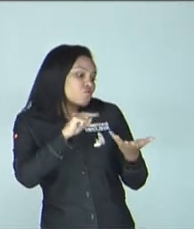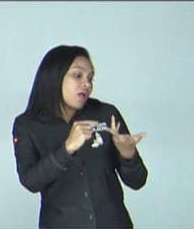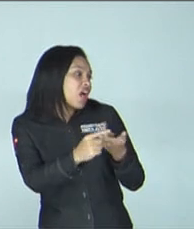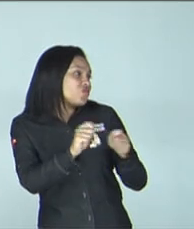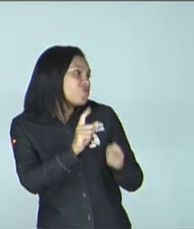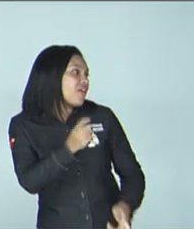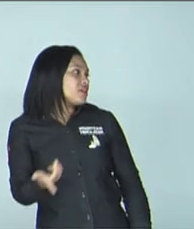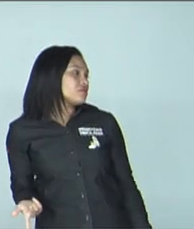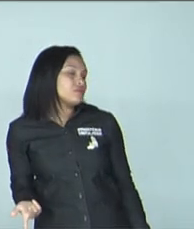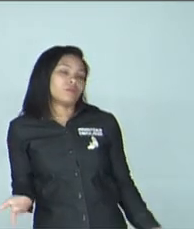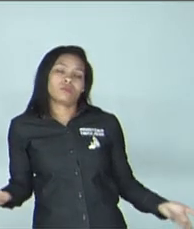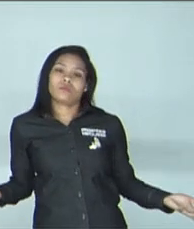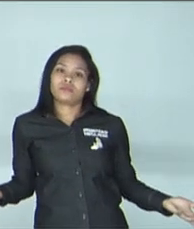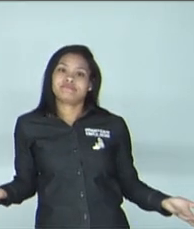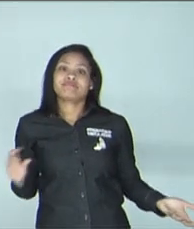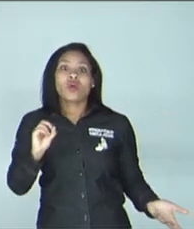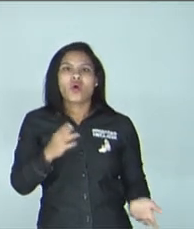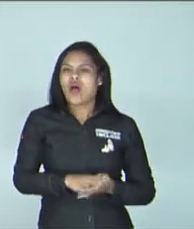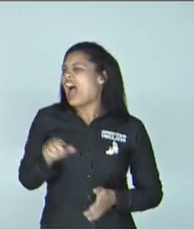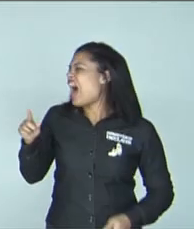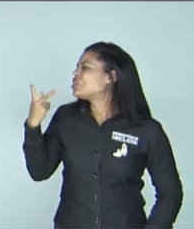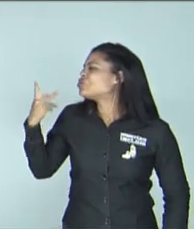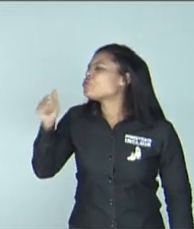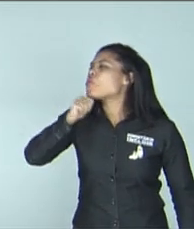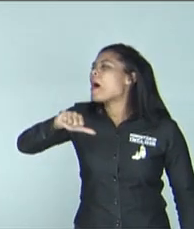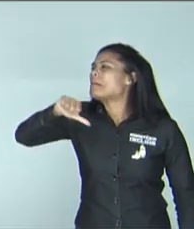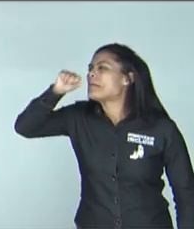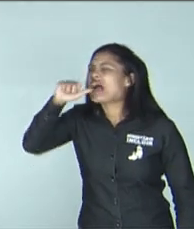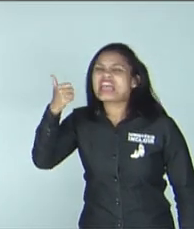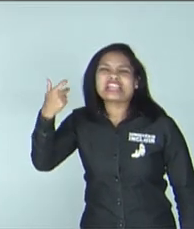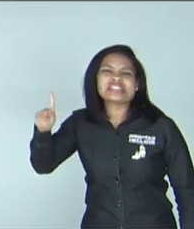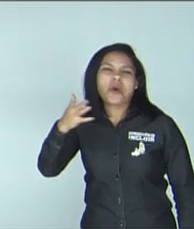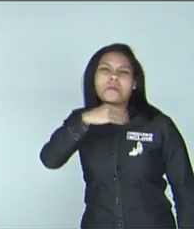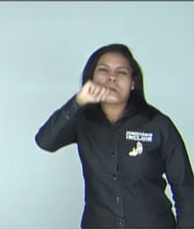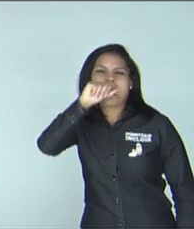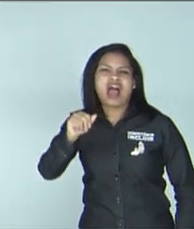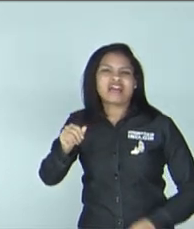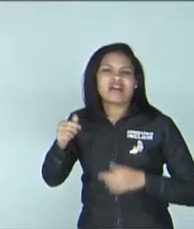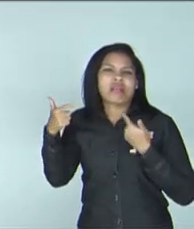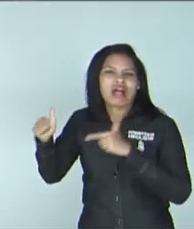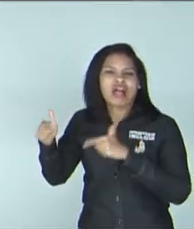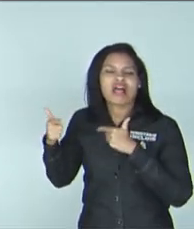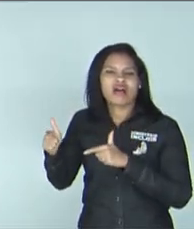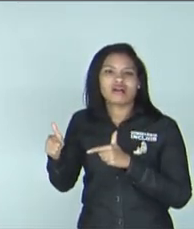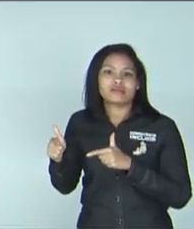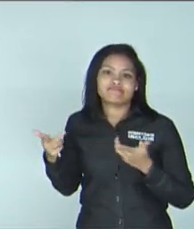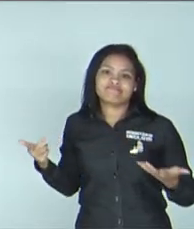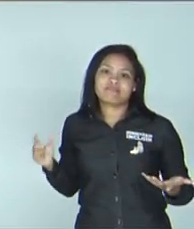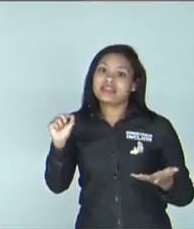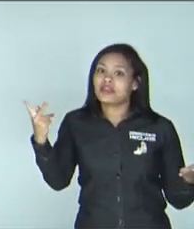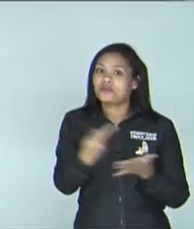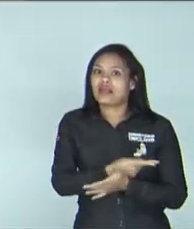aí você começa a punir um outro e a gra sexual de vocês é uma droga e os nomes eram